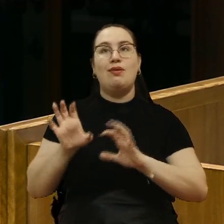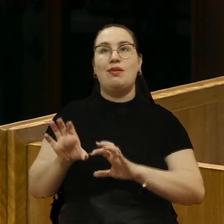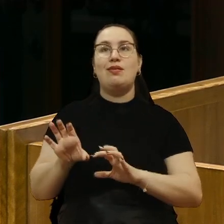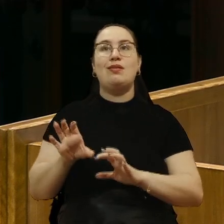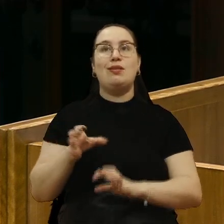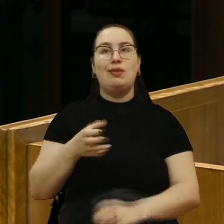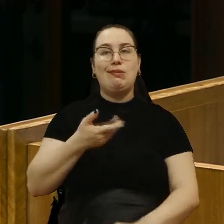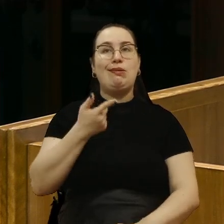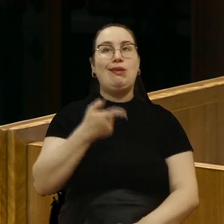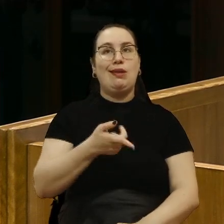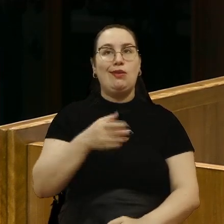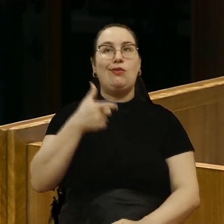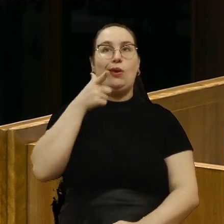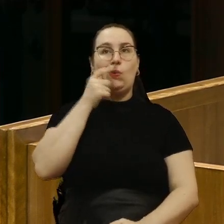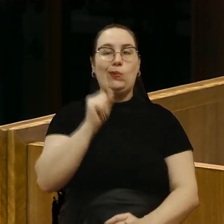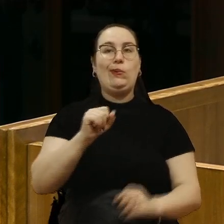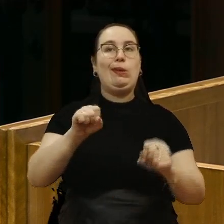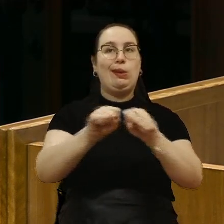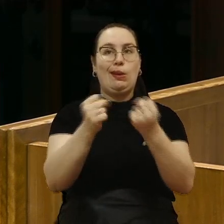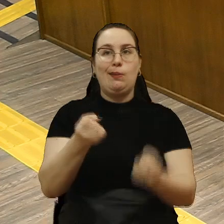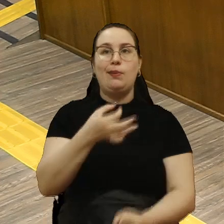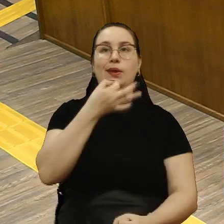homem vai conseguir quebrar o município. Muito obrigado.